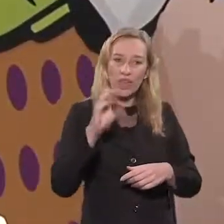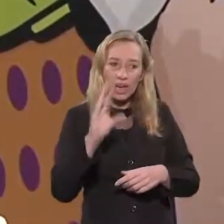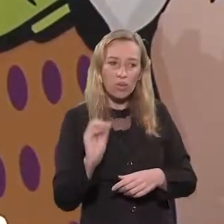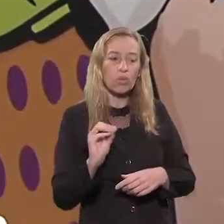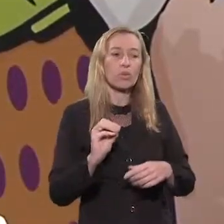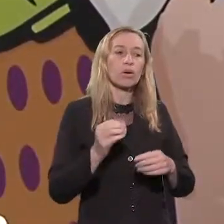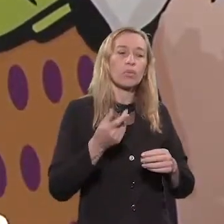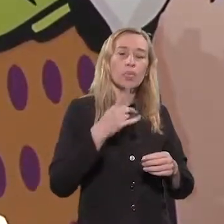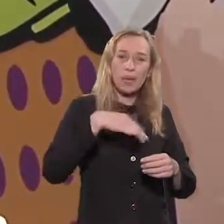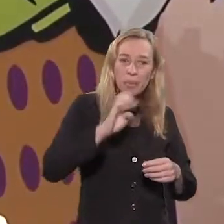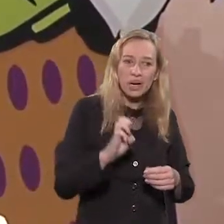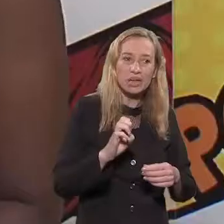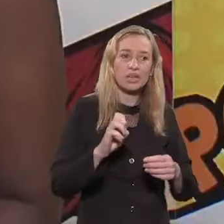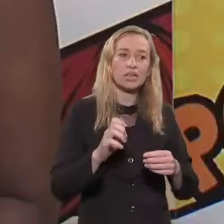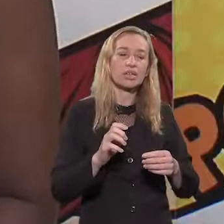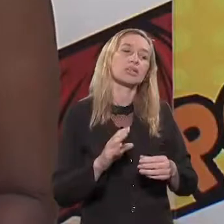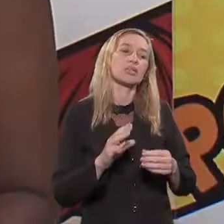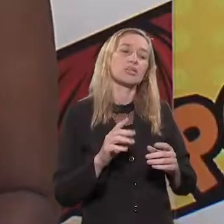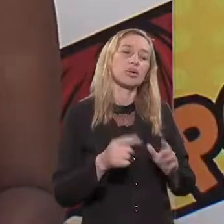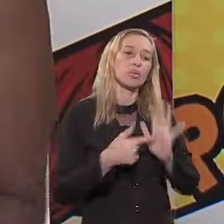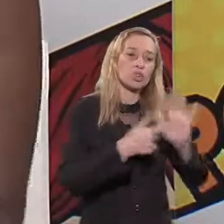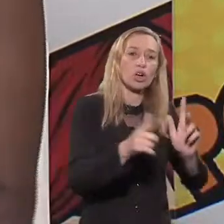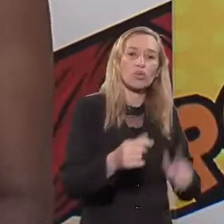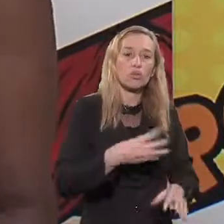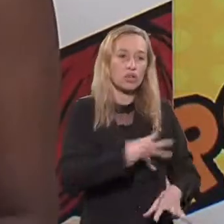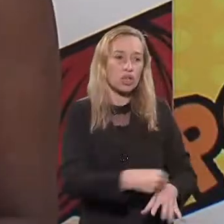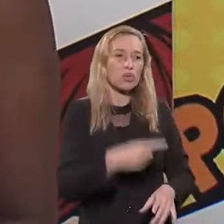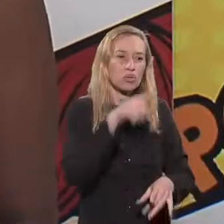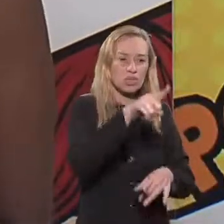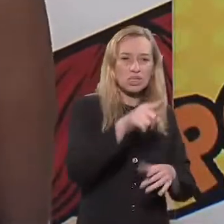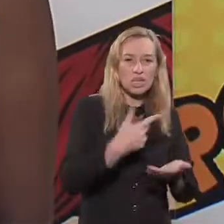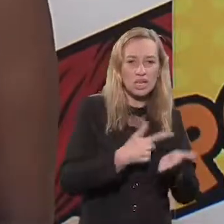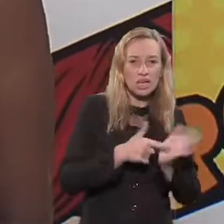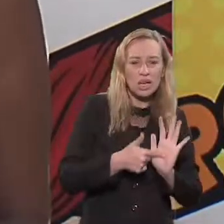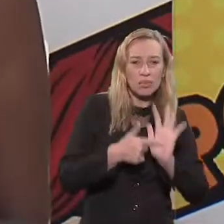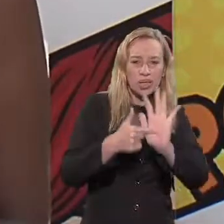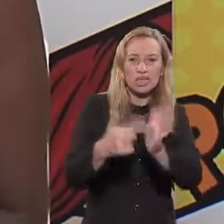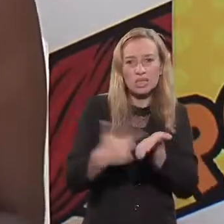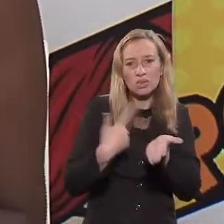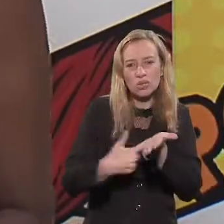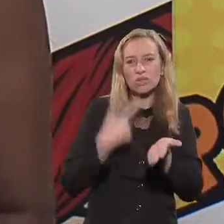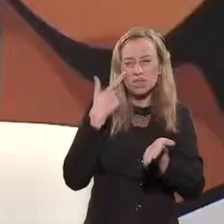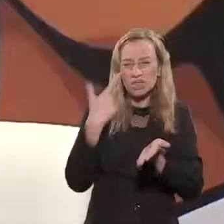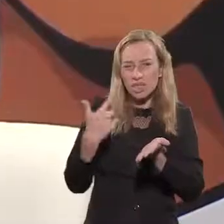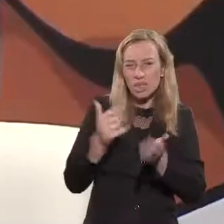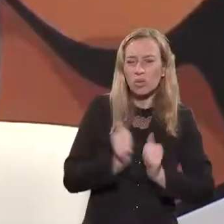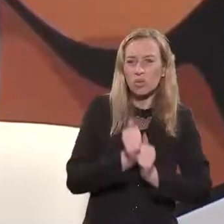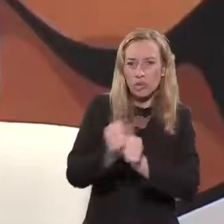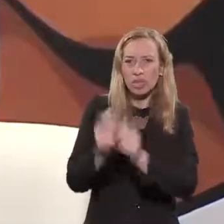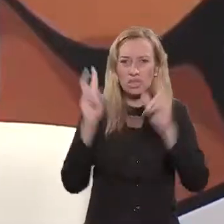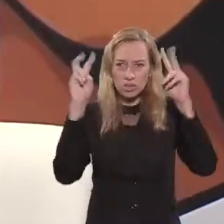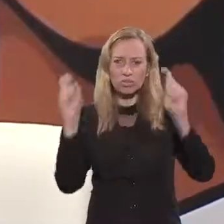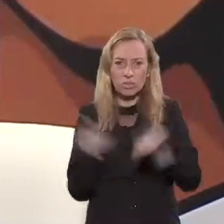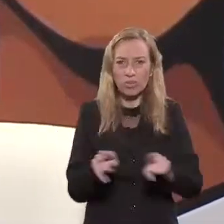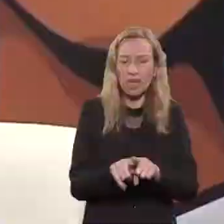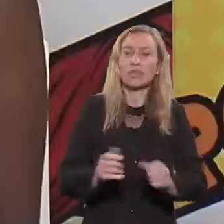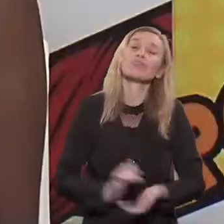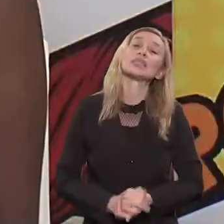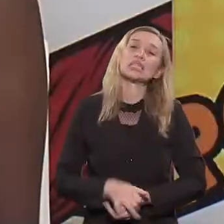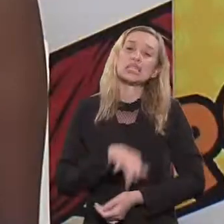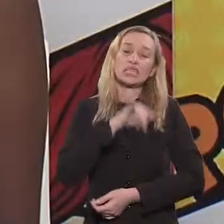para o filho, e você também, Andréia, quando apresenta essa sua literatura, vocês acompanharam bastante essa situação